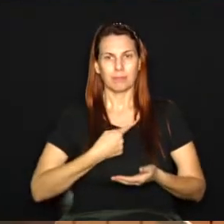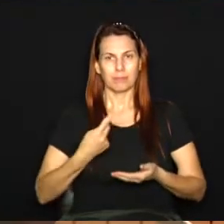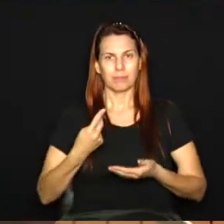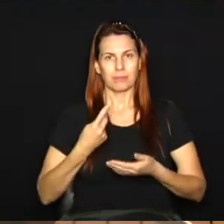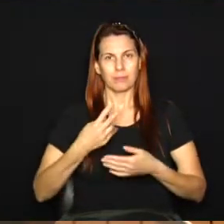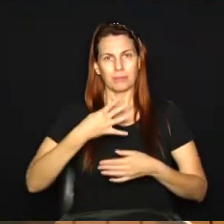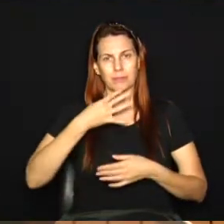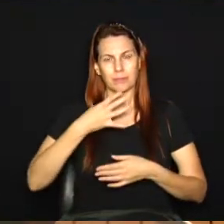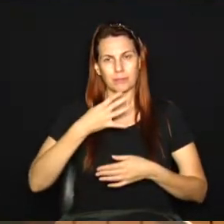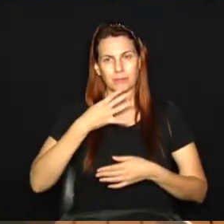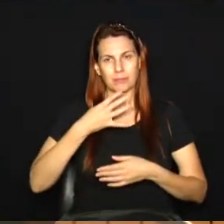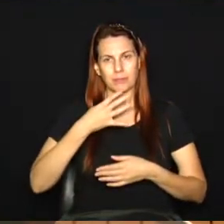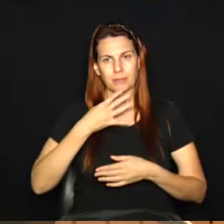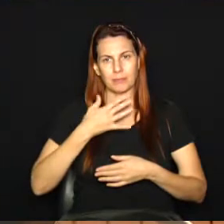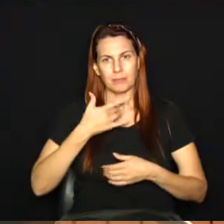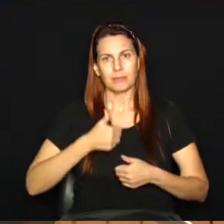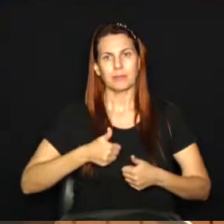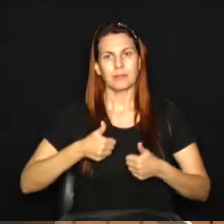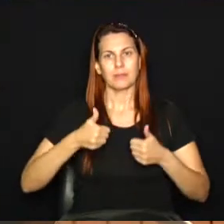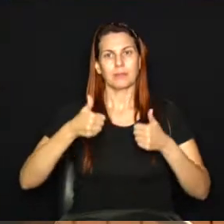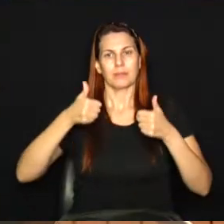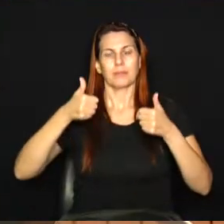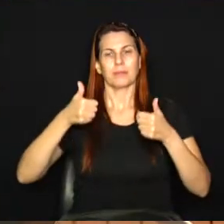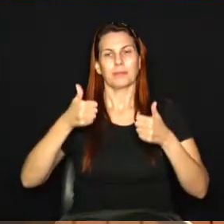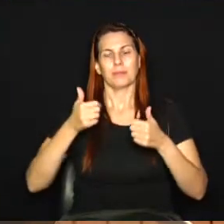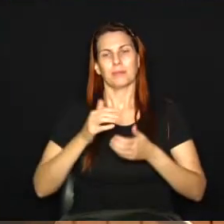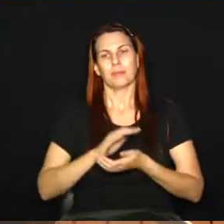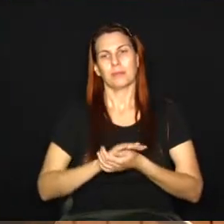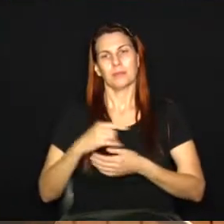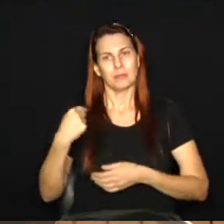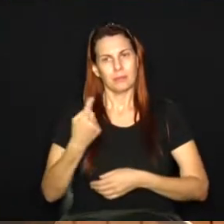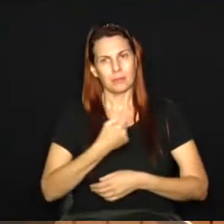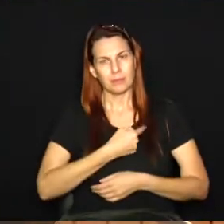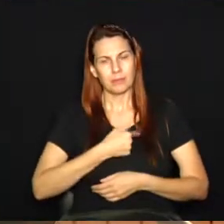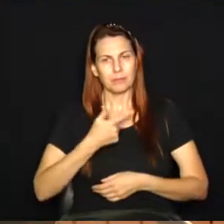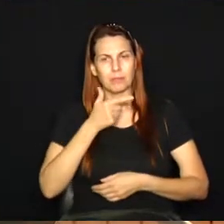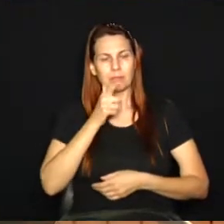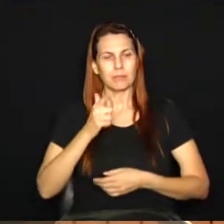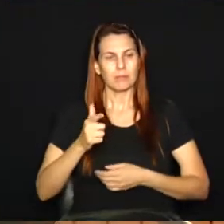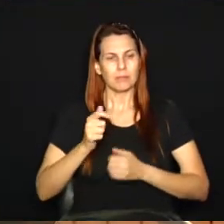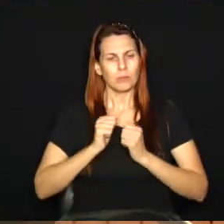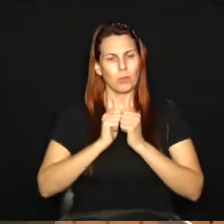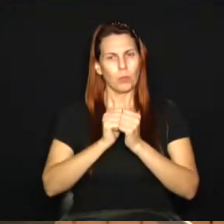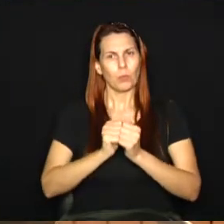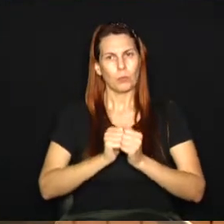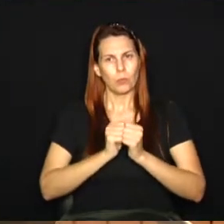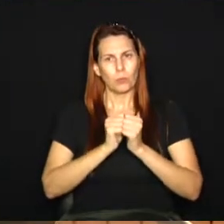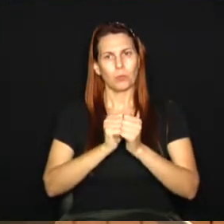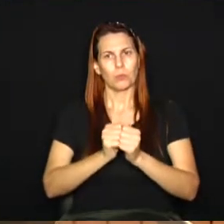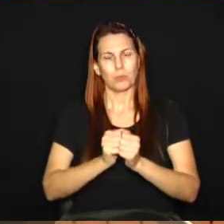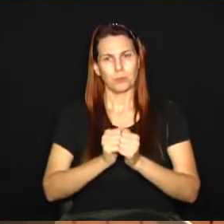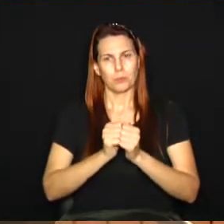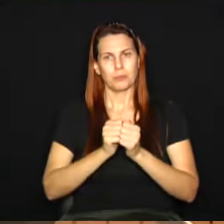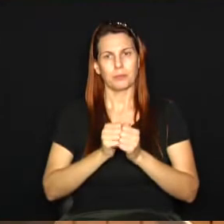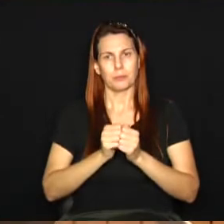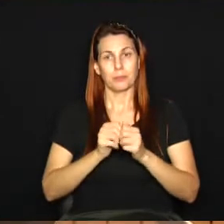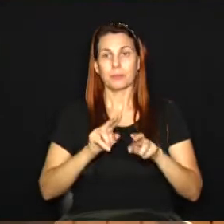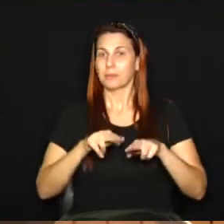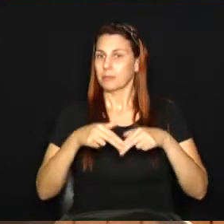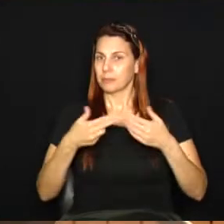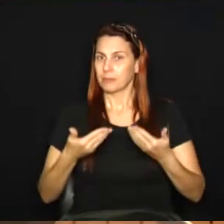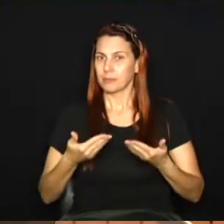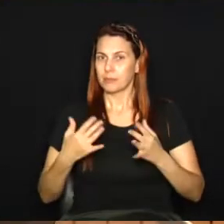vez melhor e tem sido assim a nossa convivência. E por isso, e por